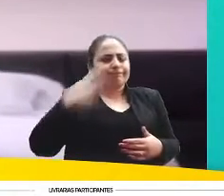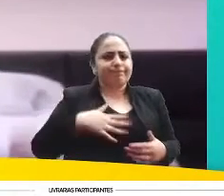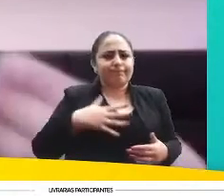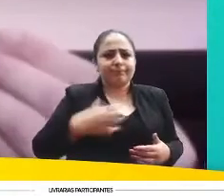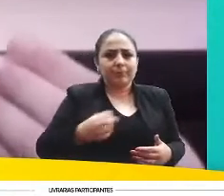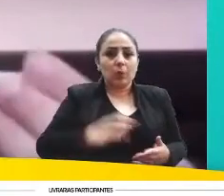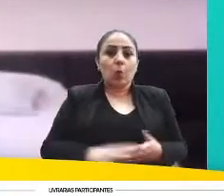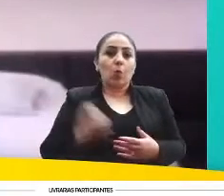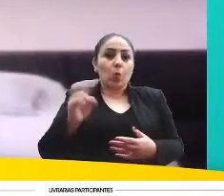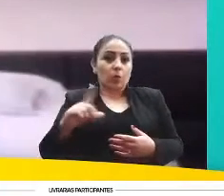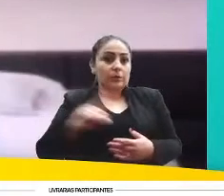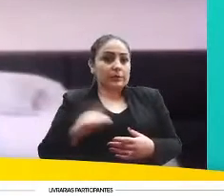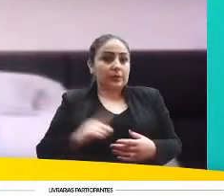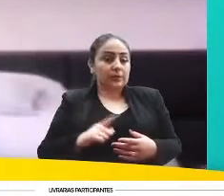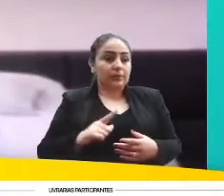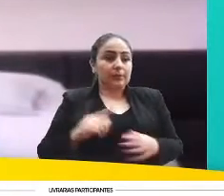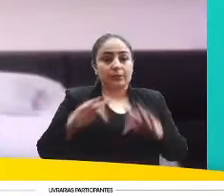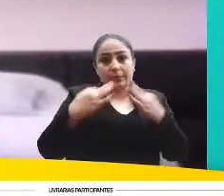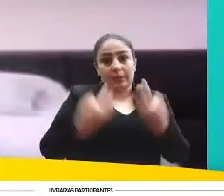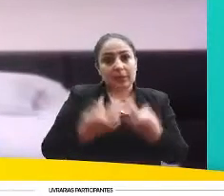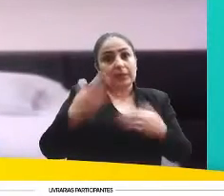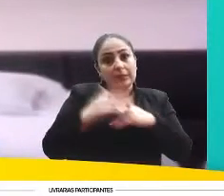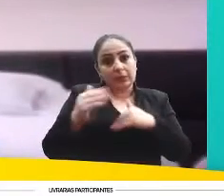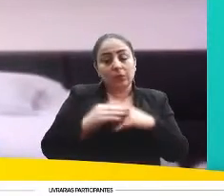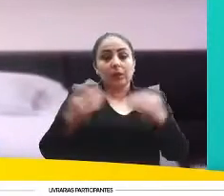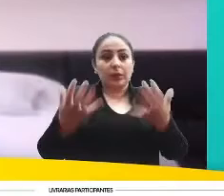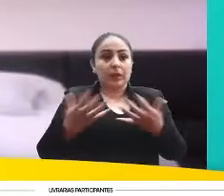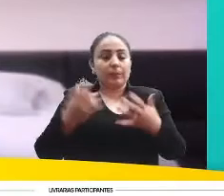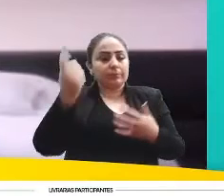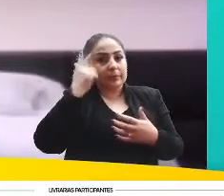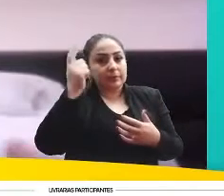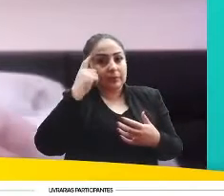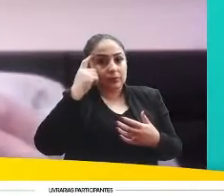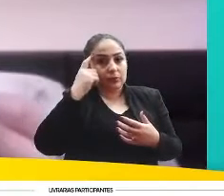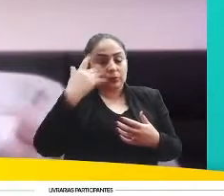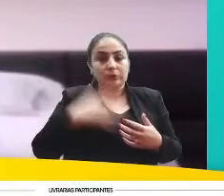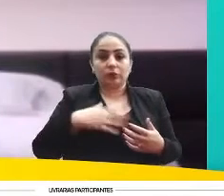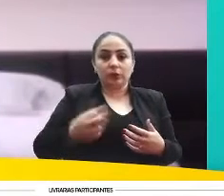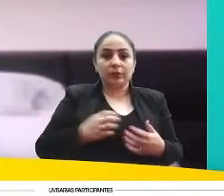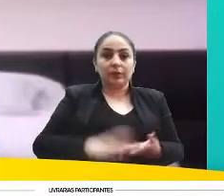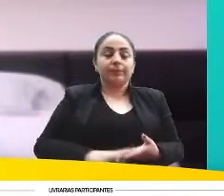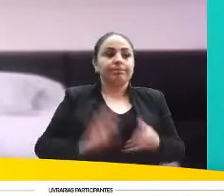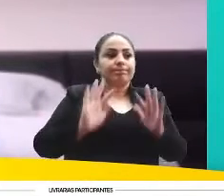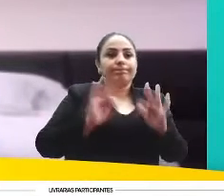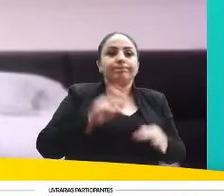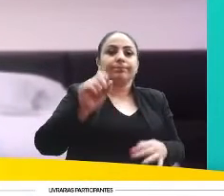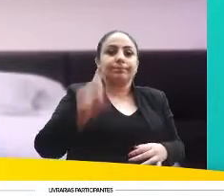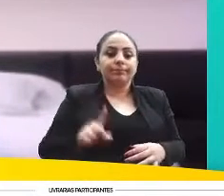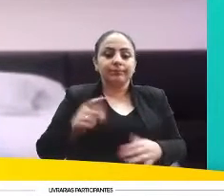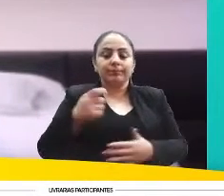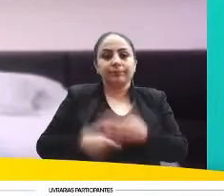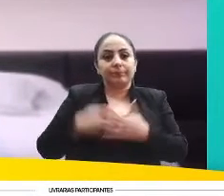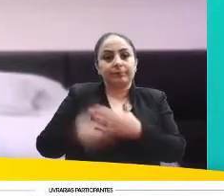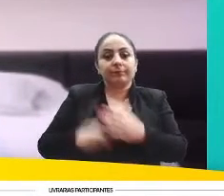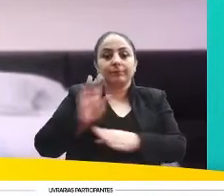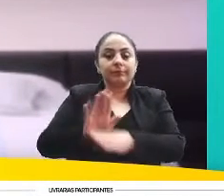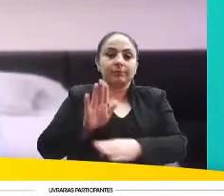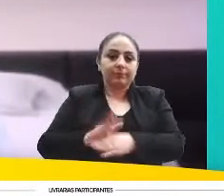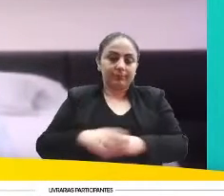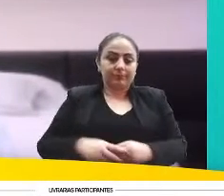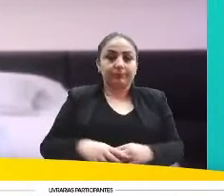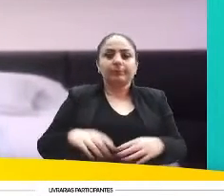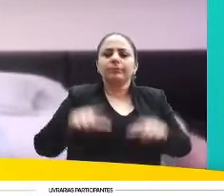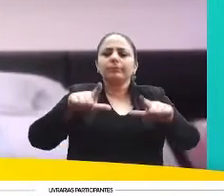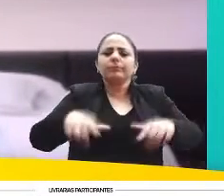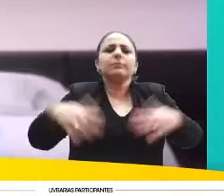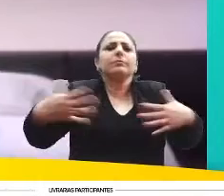suicídio, ou que tem algum parente querido que esteja pensando em suicídio, a saída é procurarmos ajuda.